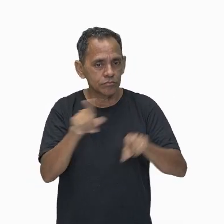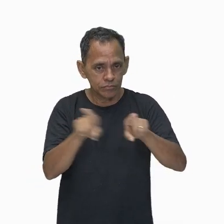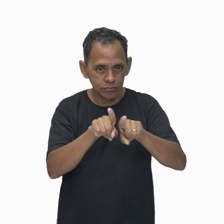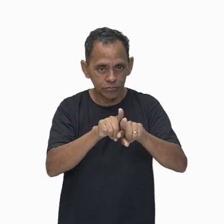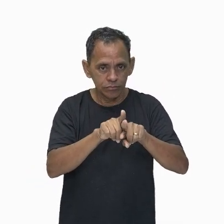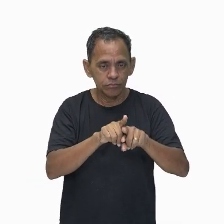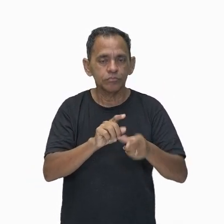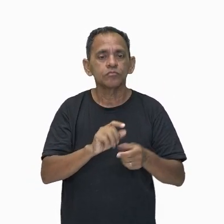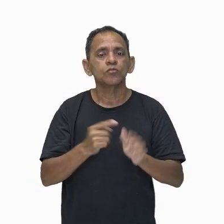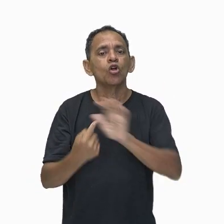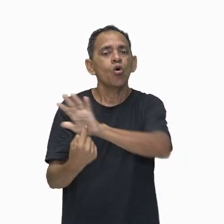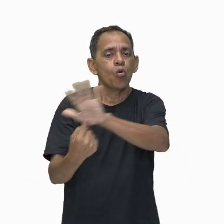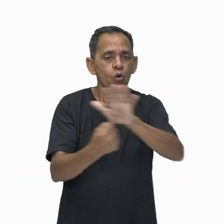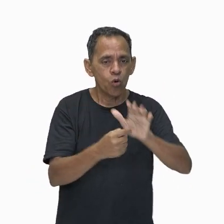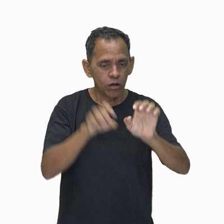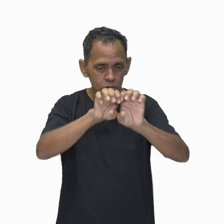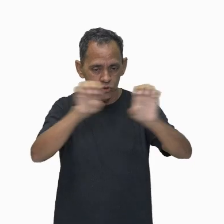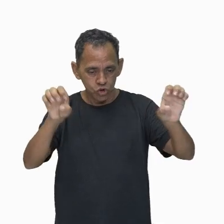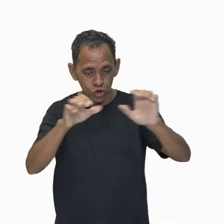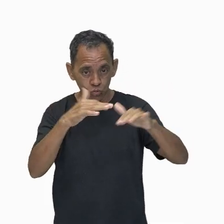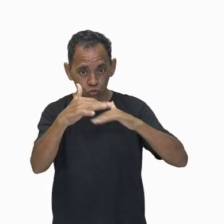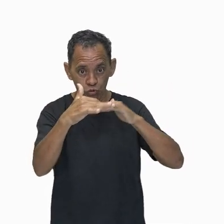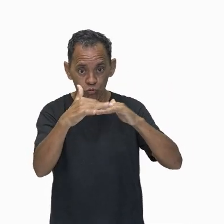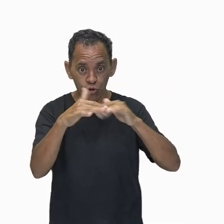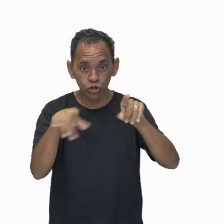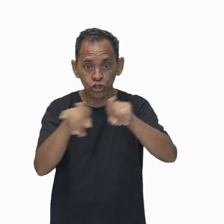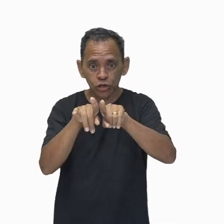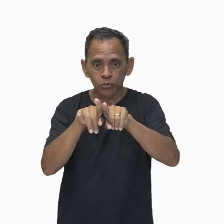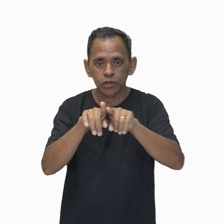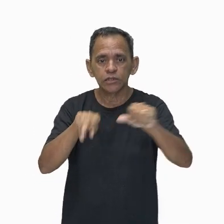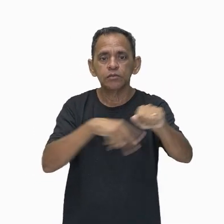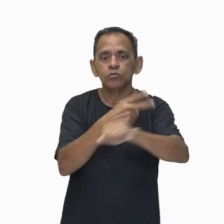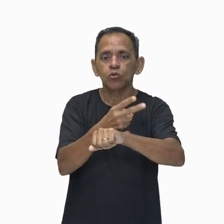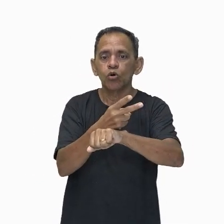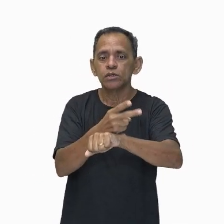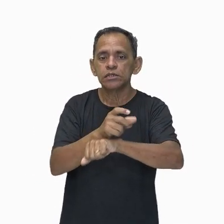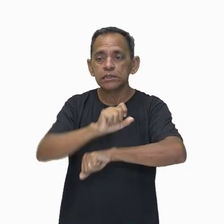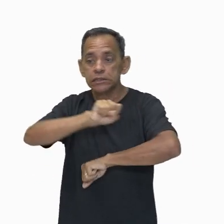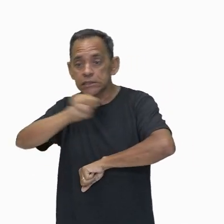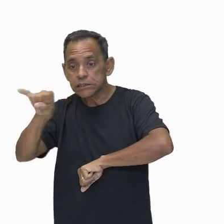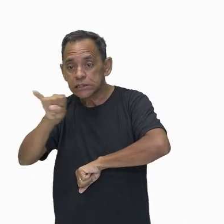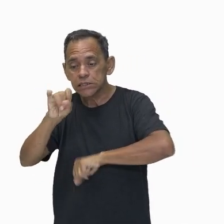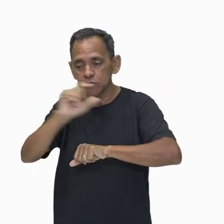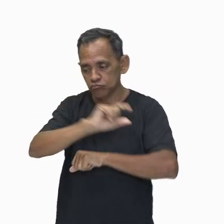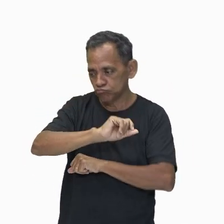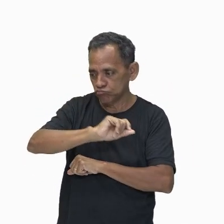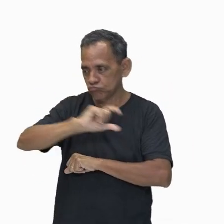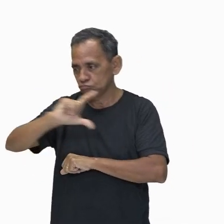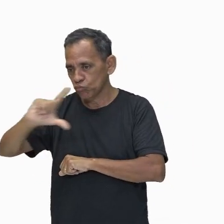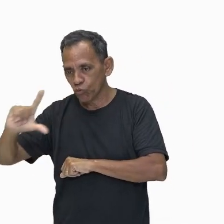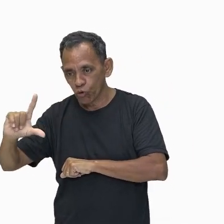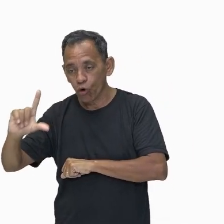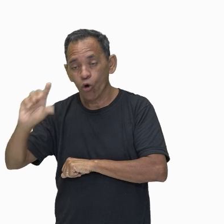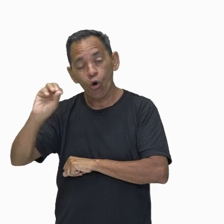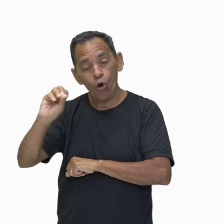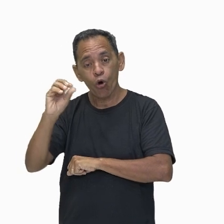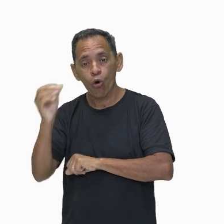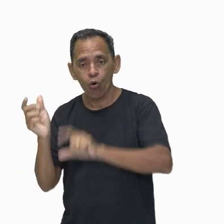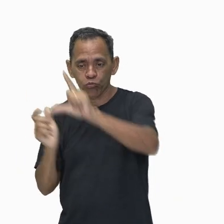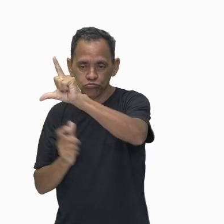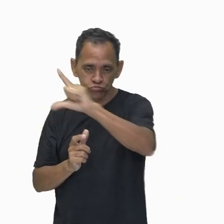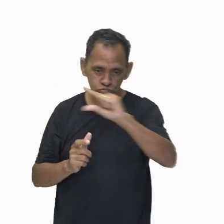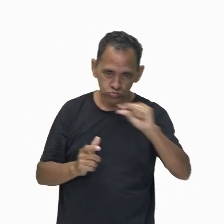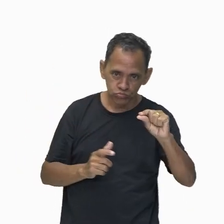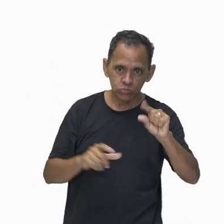a equação desse movimento e depois se o movimento é progressivo ou retrógrado, tá, pessoal? Gente,